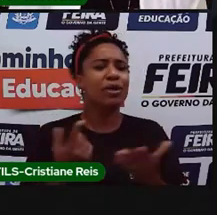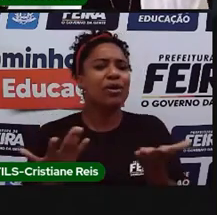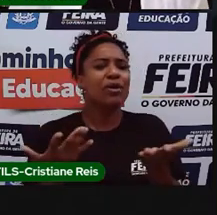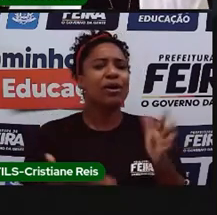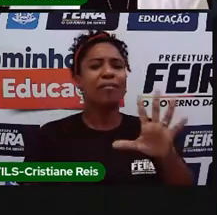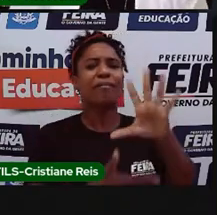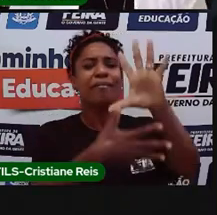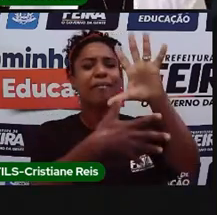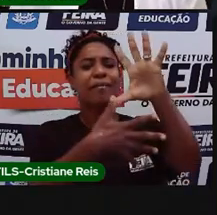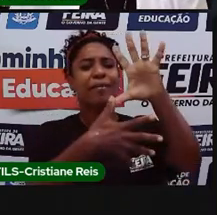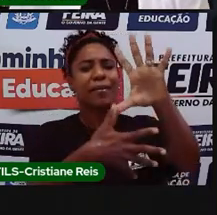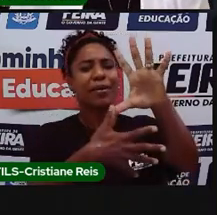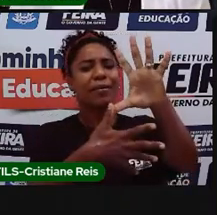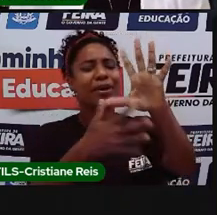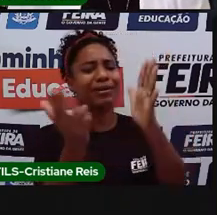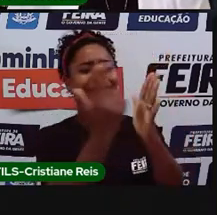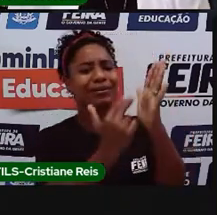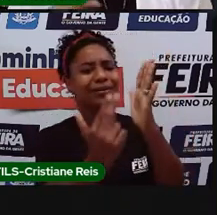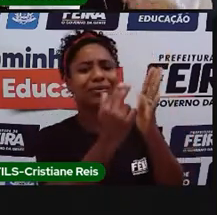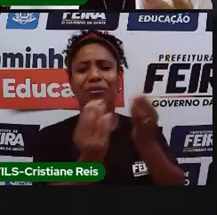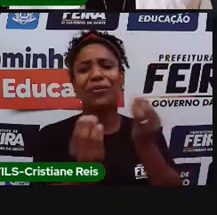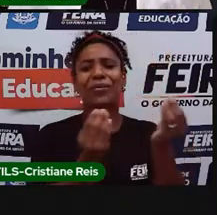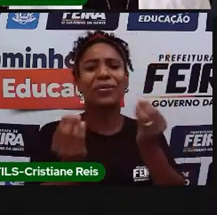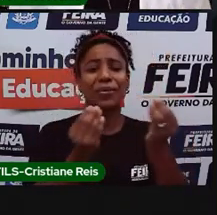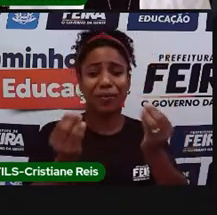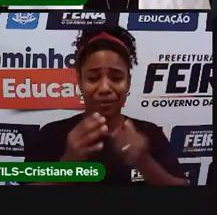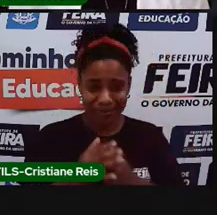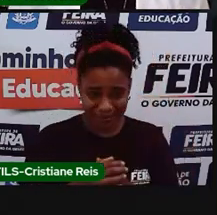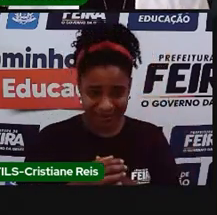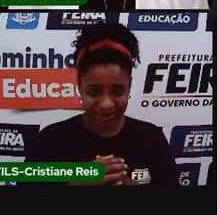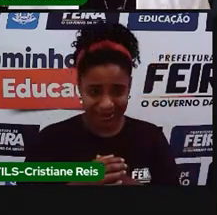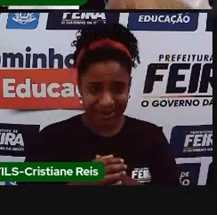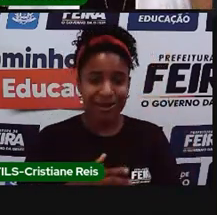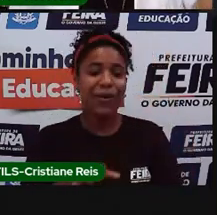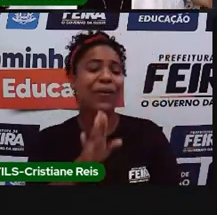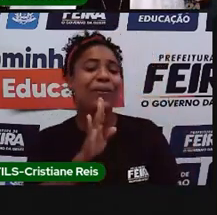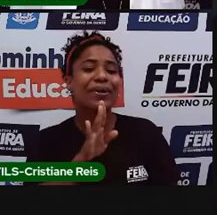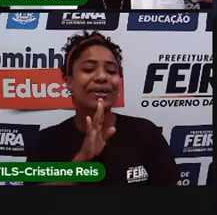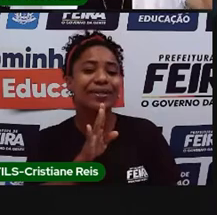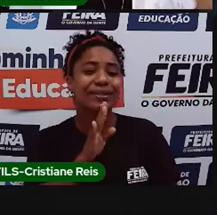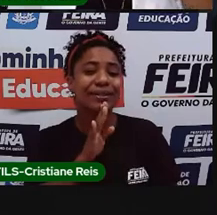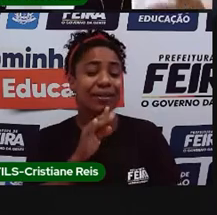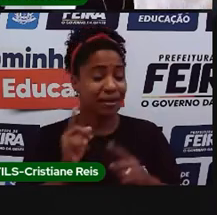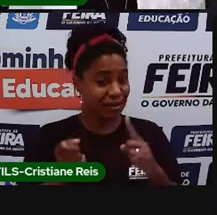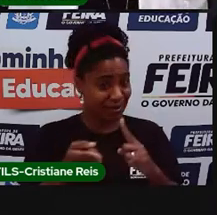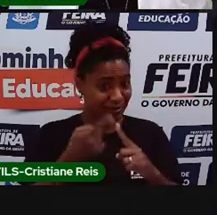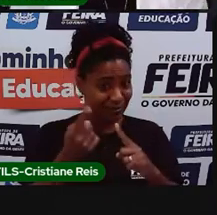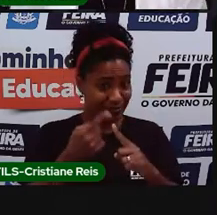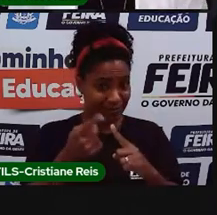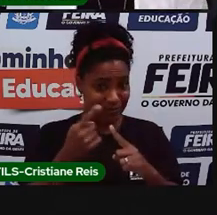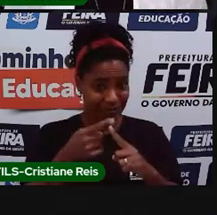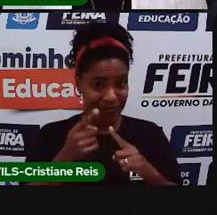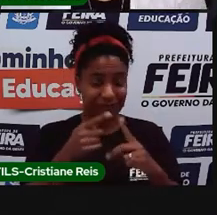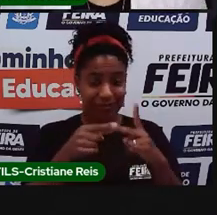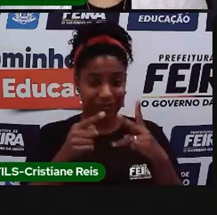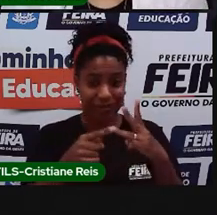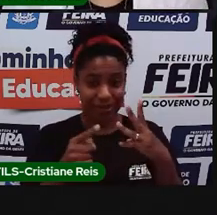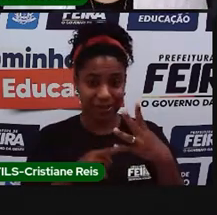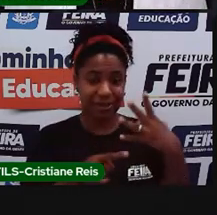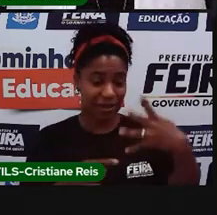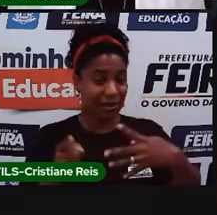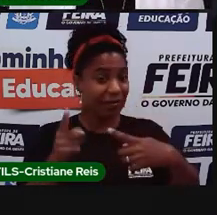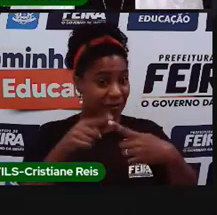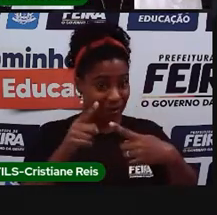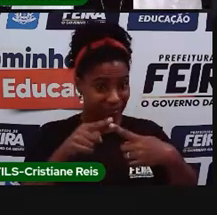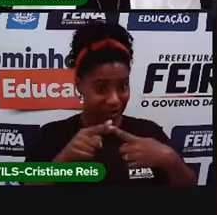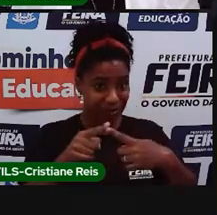essas representações cartográficas? Quais são as formas mais conhecidas que a gente tem? Então, eu destaquei aí algumas, né, que são os